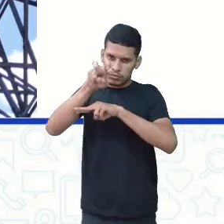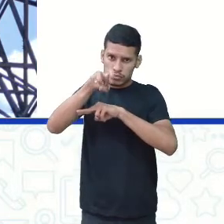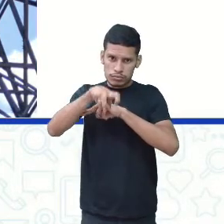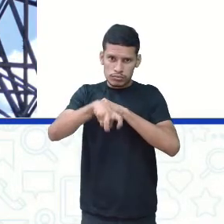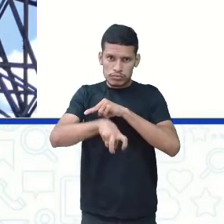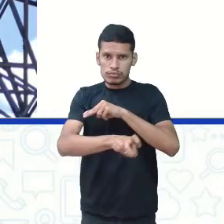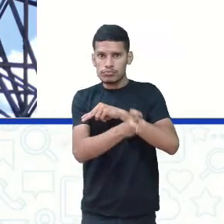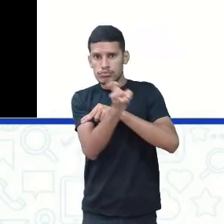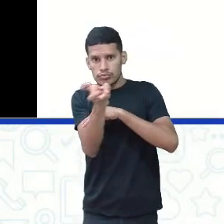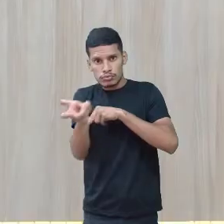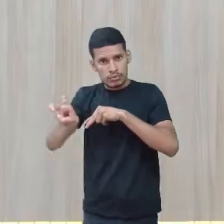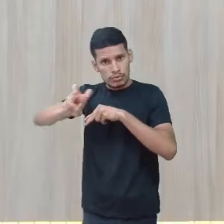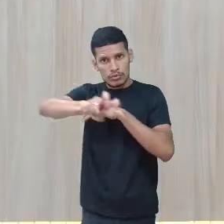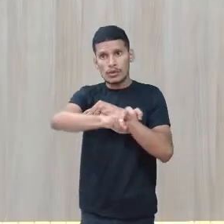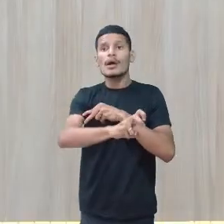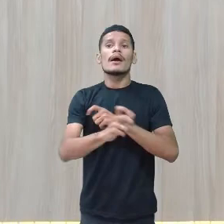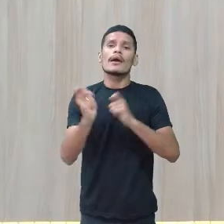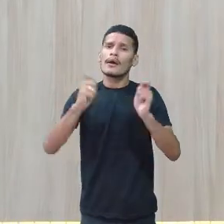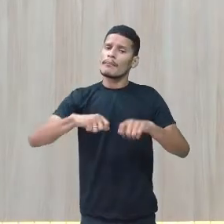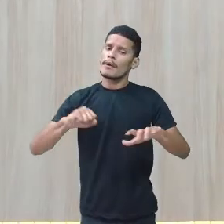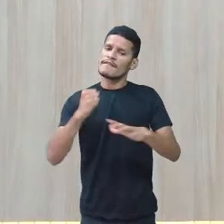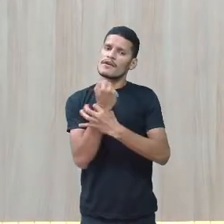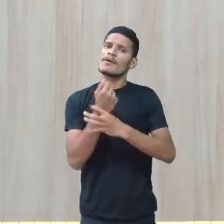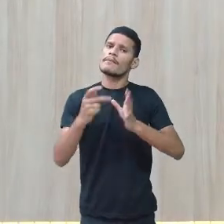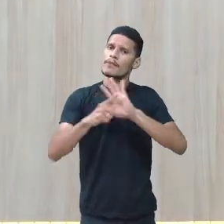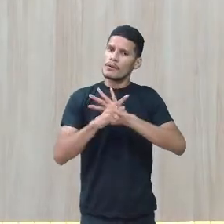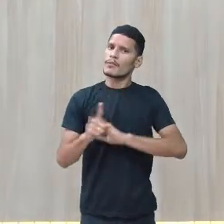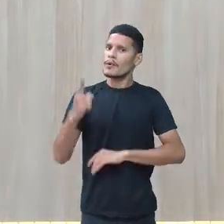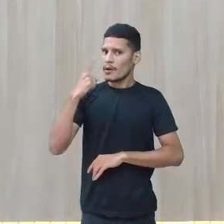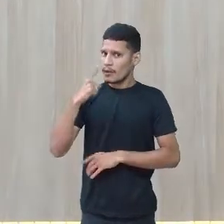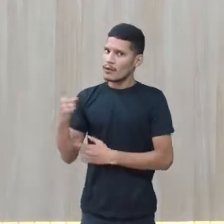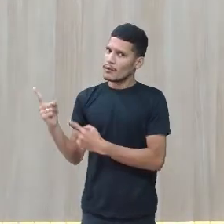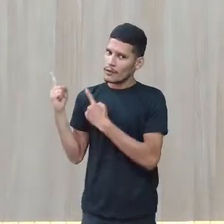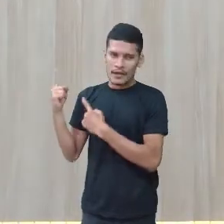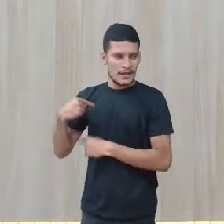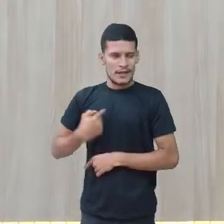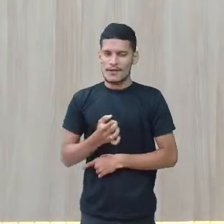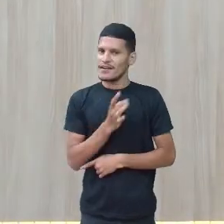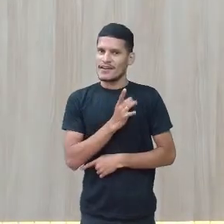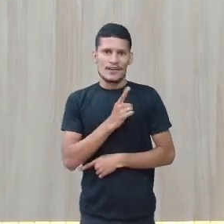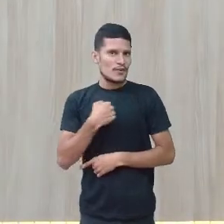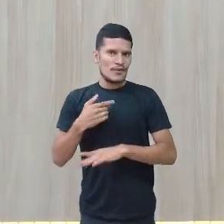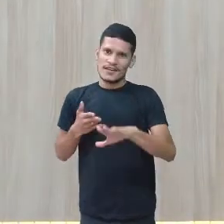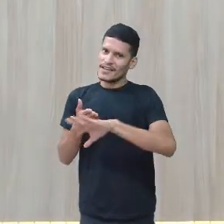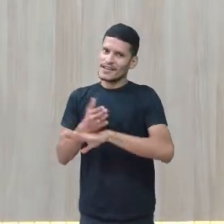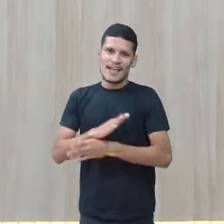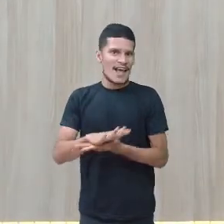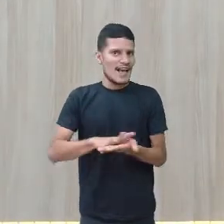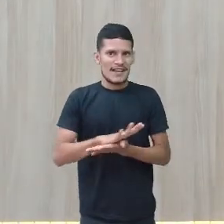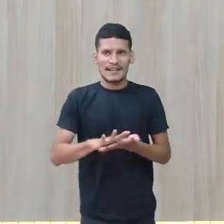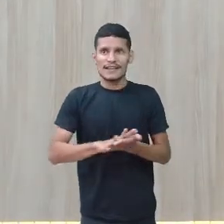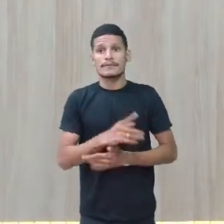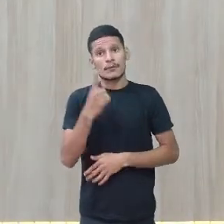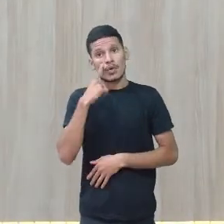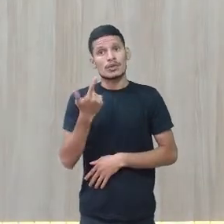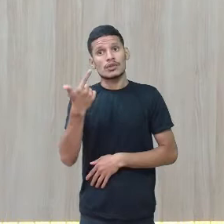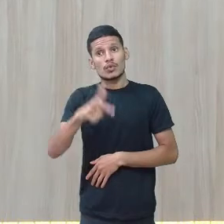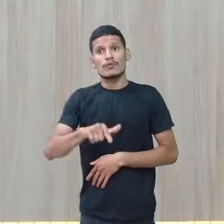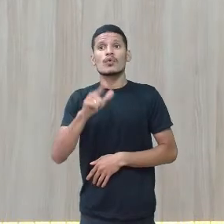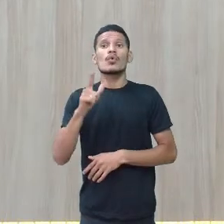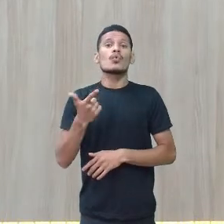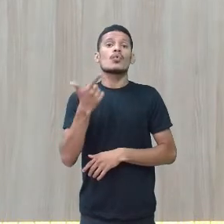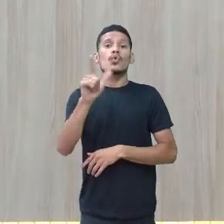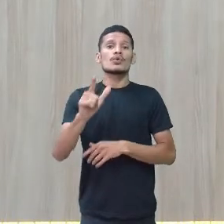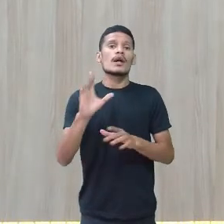toda triangular para dar sustentação a essa montanha-russa. Eu mesmo já não ia nela, né? Vamos dar uma olhadinha aqui em